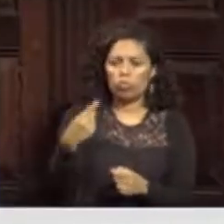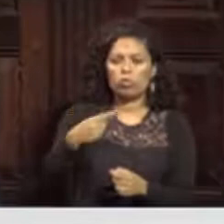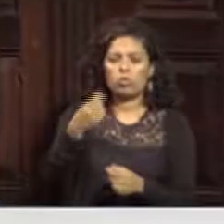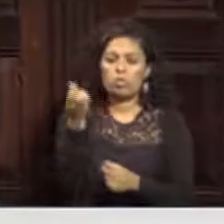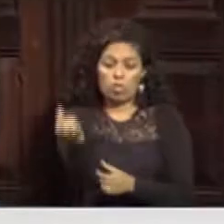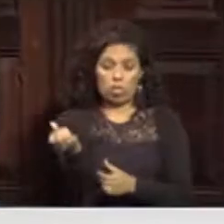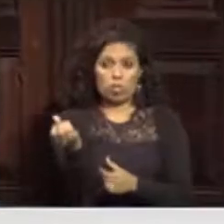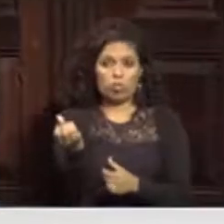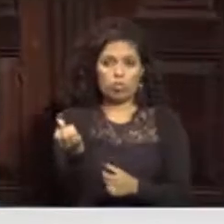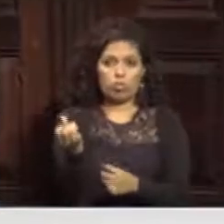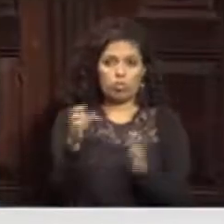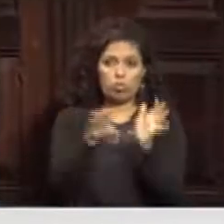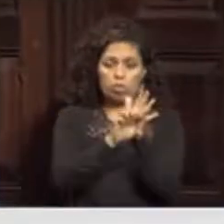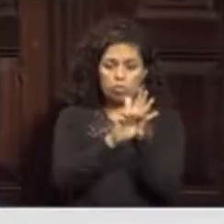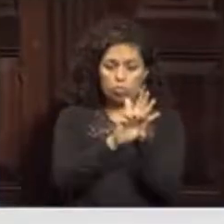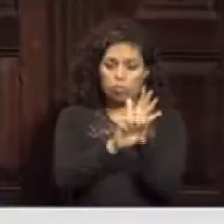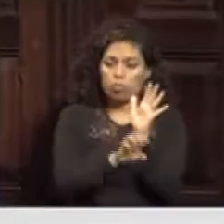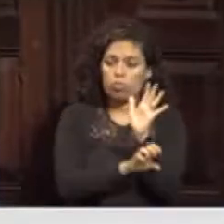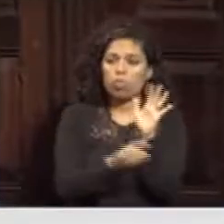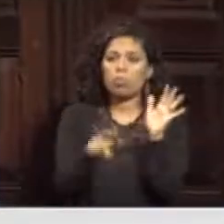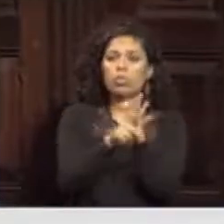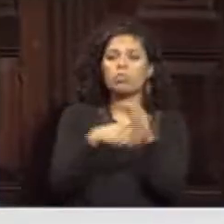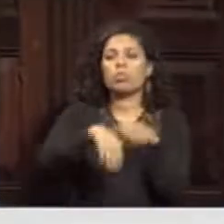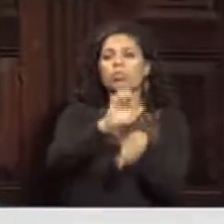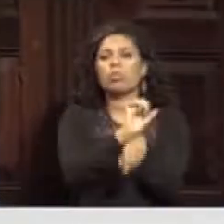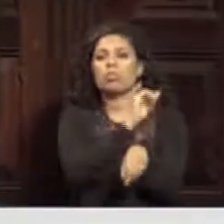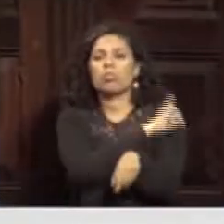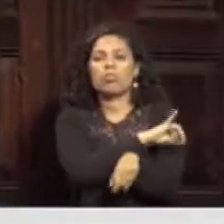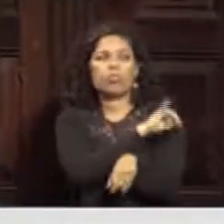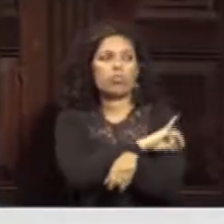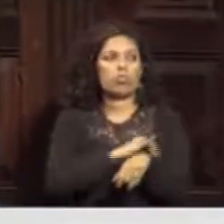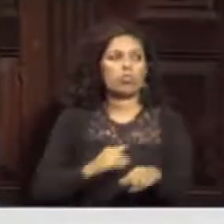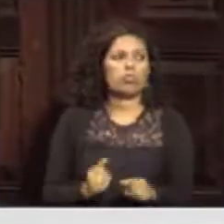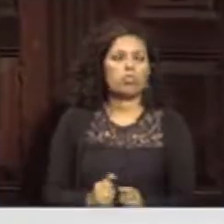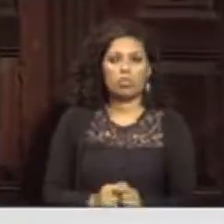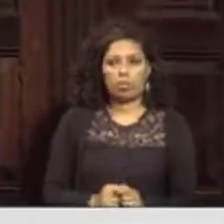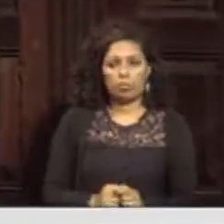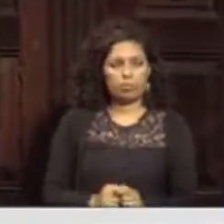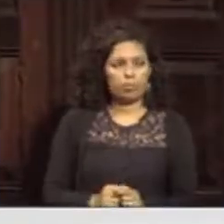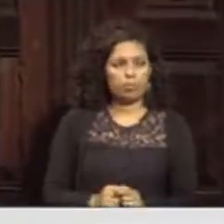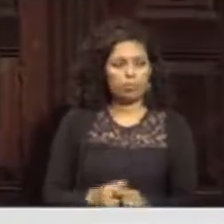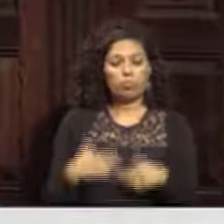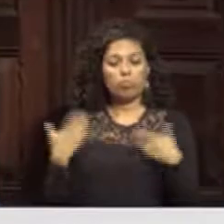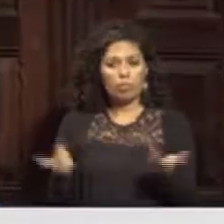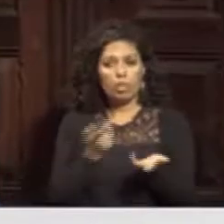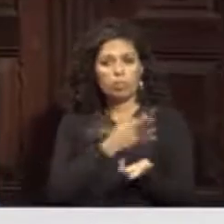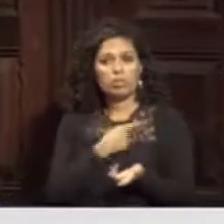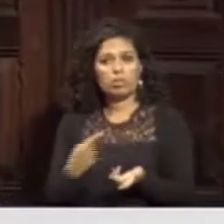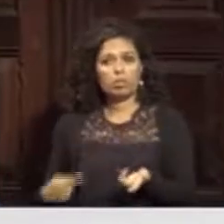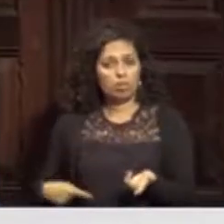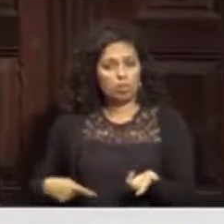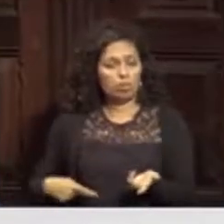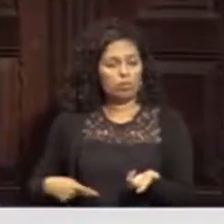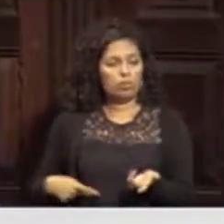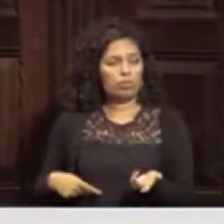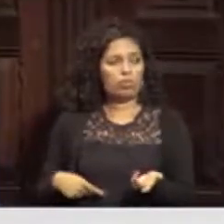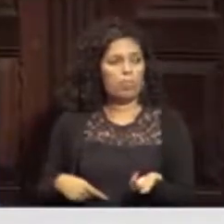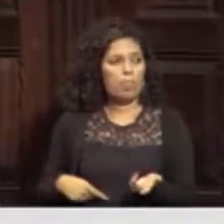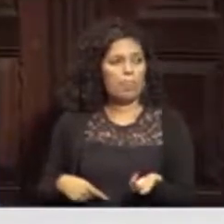6 da Constituição do Estado. Assim posto, senhor presidente, assim